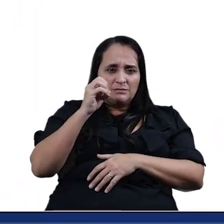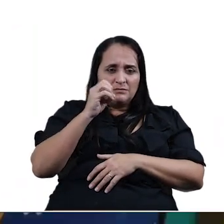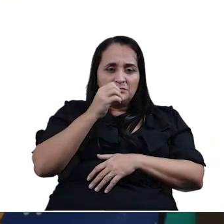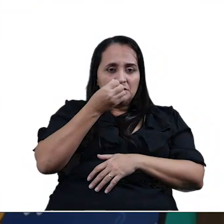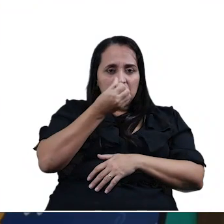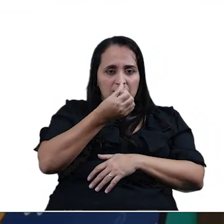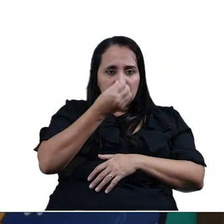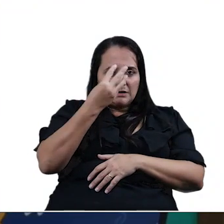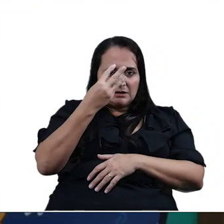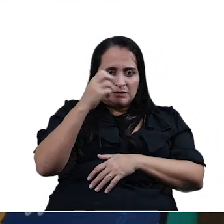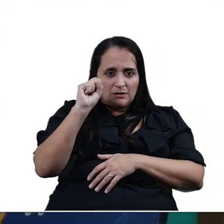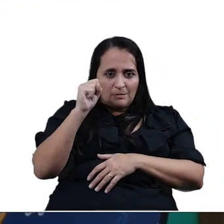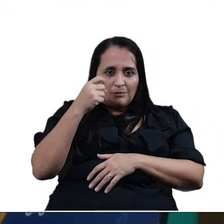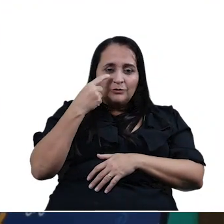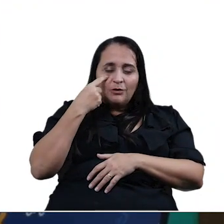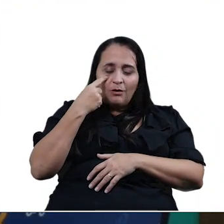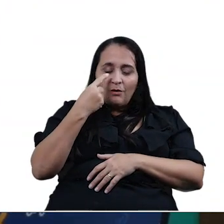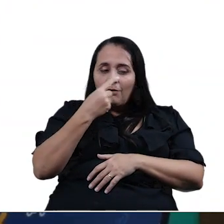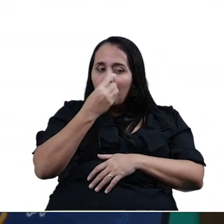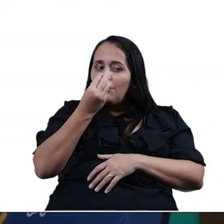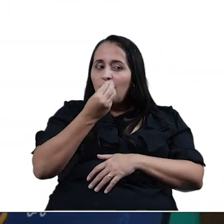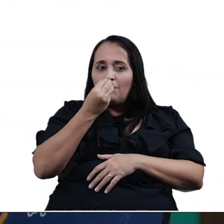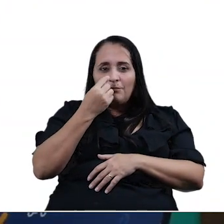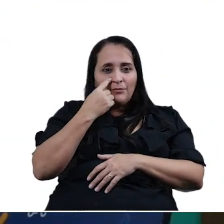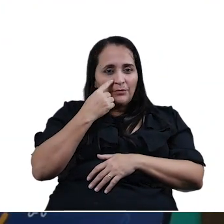638. Ó, 600